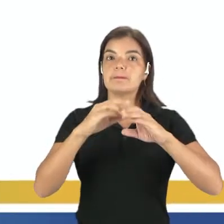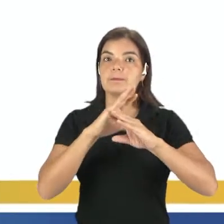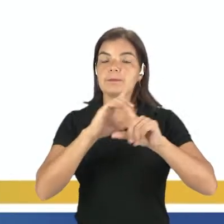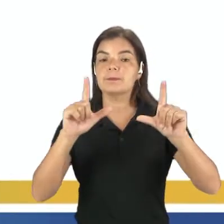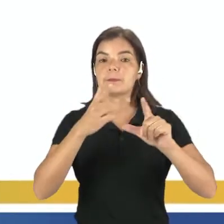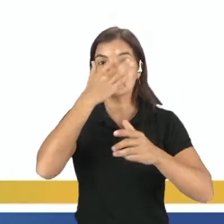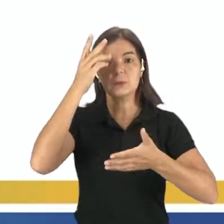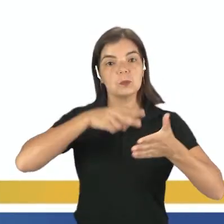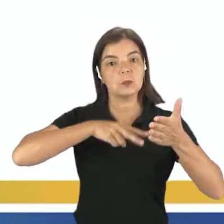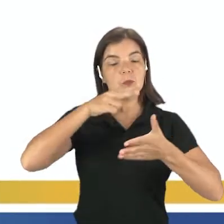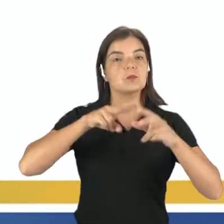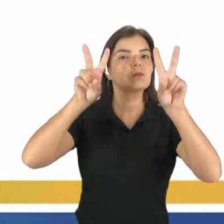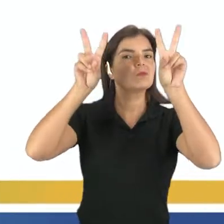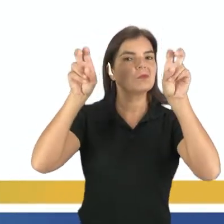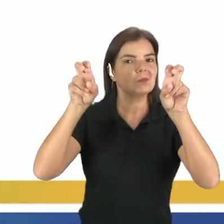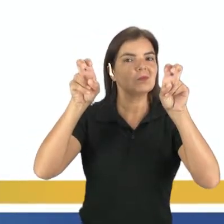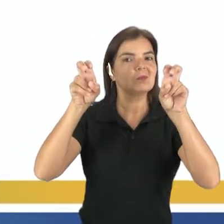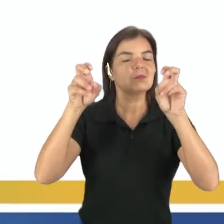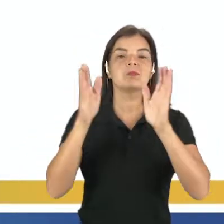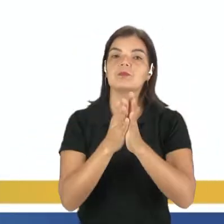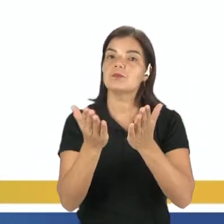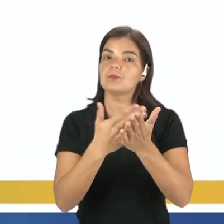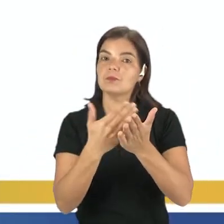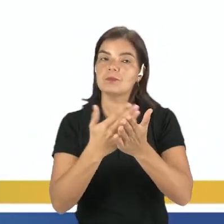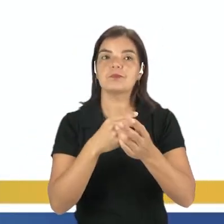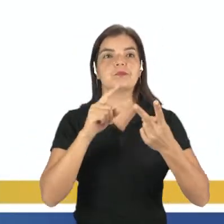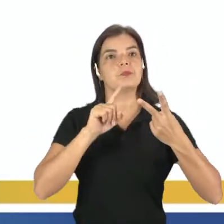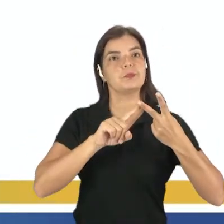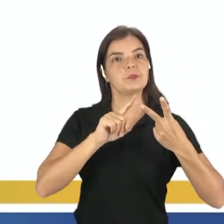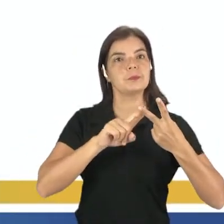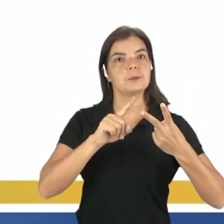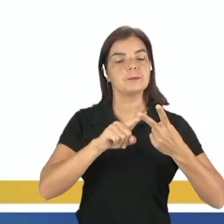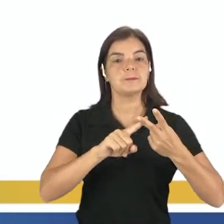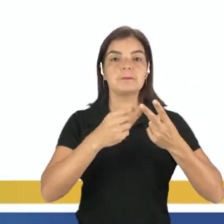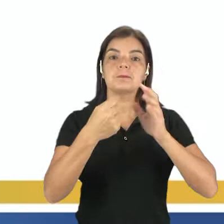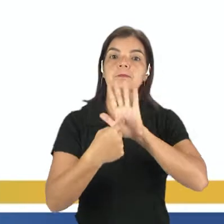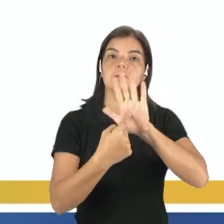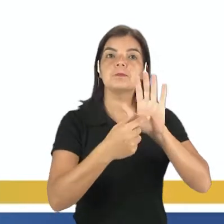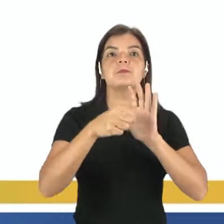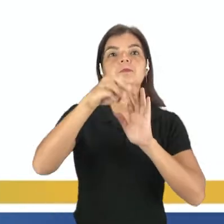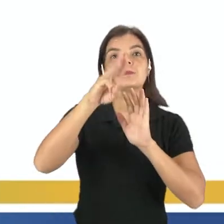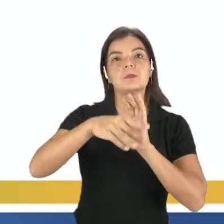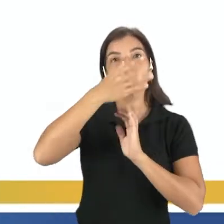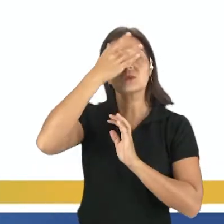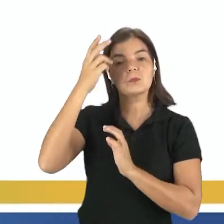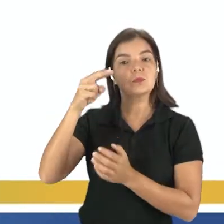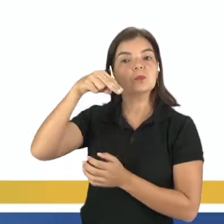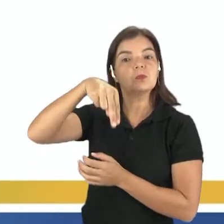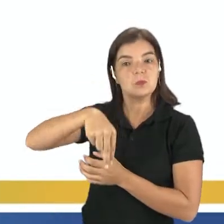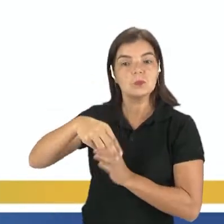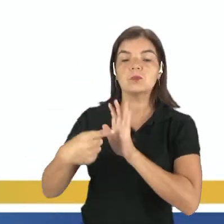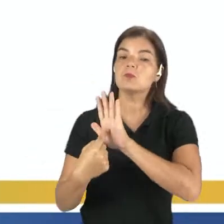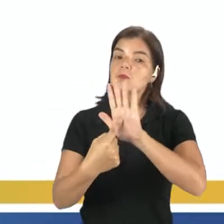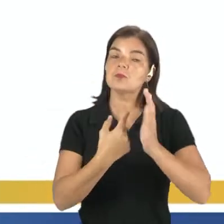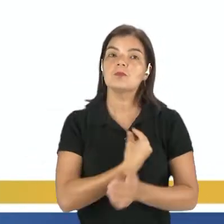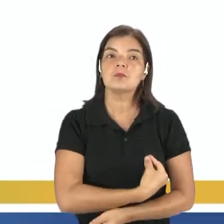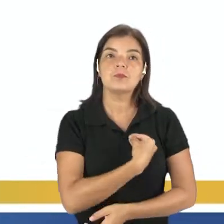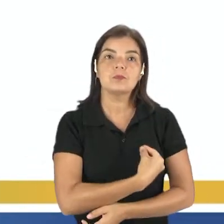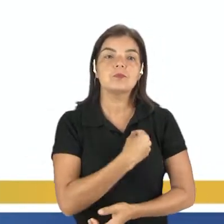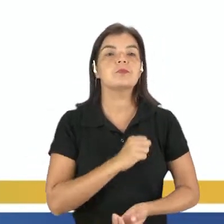para o leitor o assunto da obra. Segundo, especifique quem são as personagens que dela